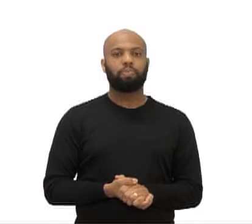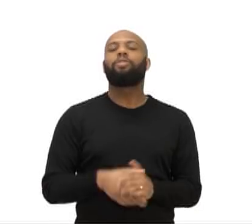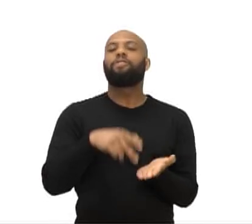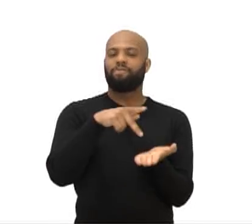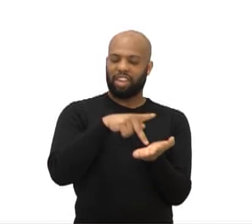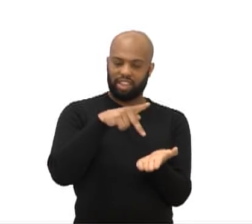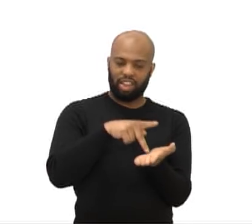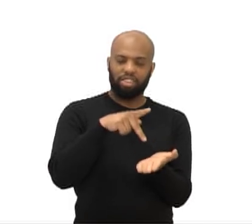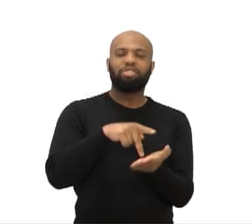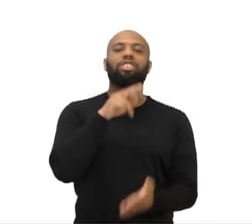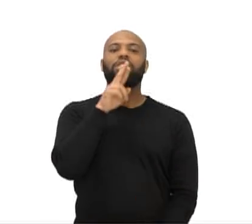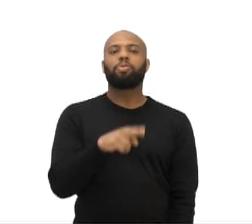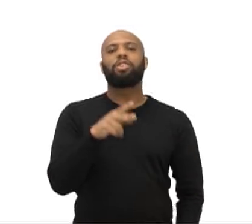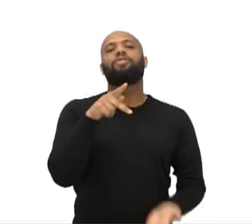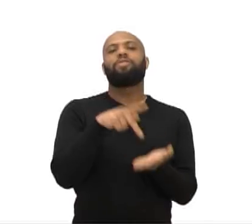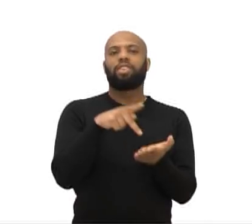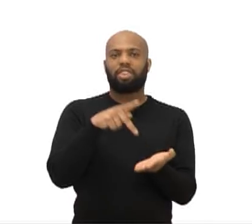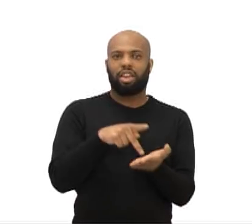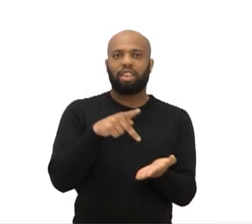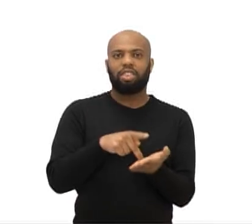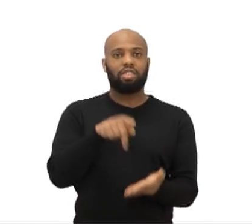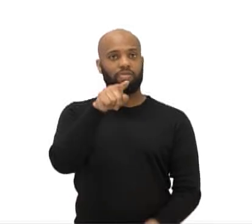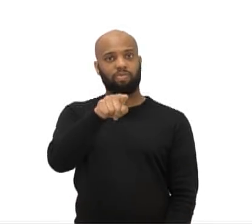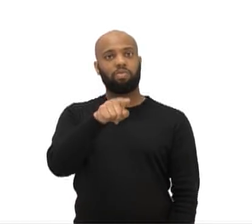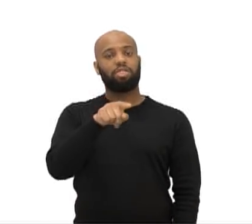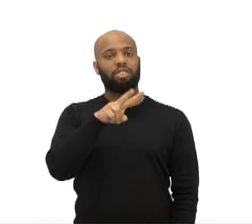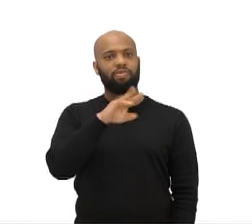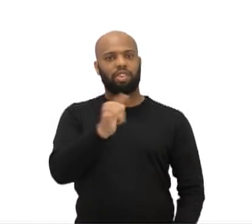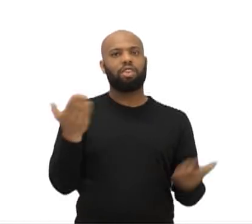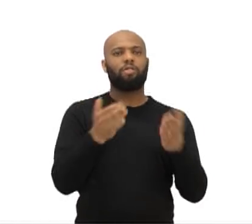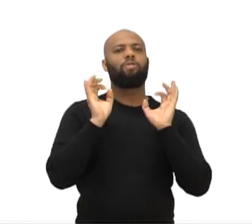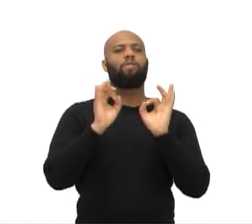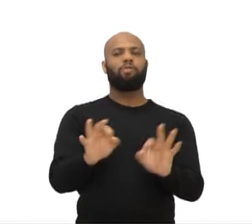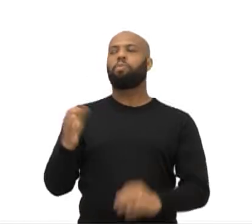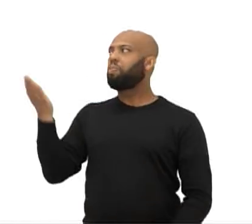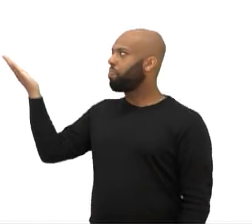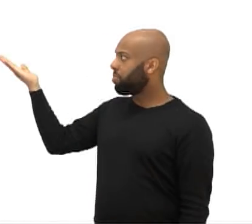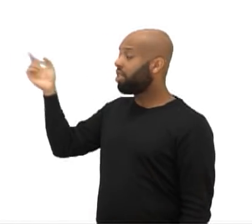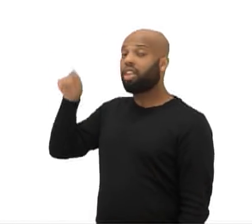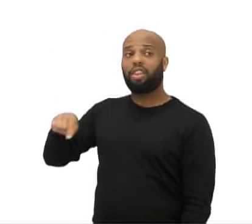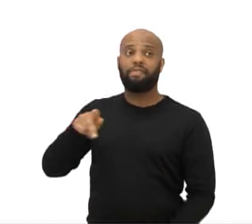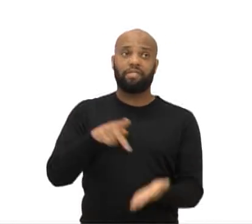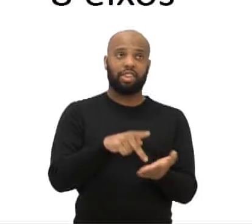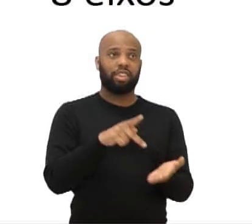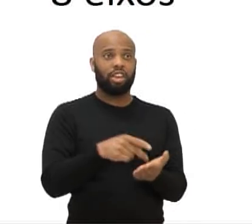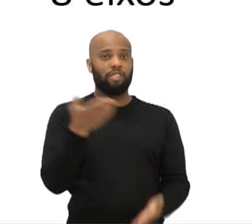É verdadeiro. Então, só para que vocês possam confirmar se é verdadeiro, veja só.